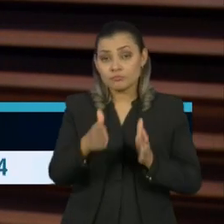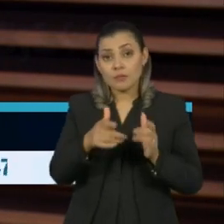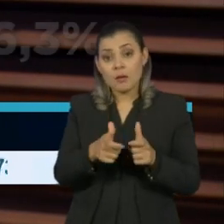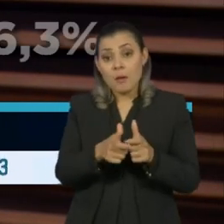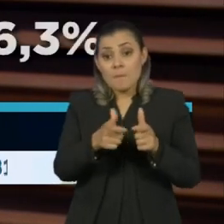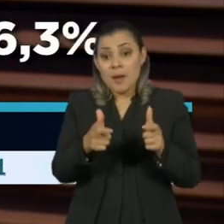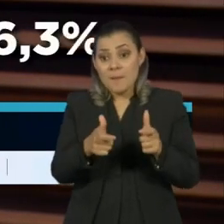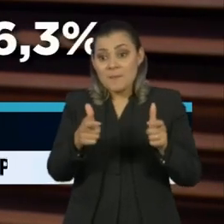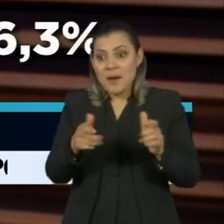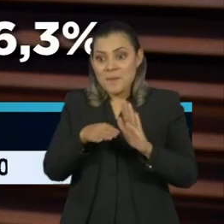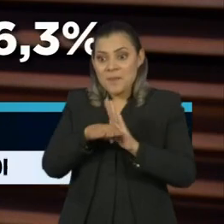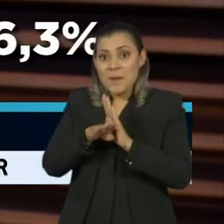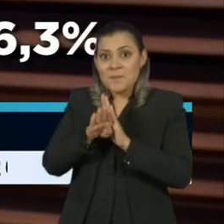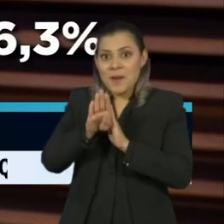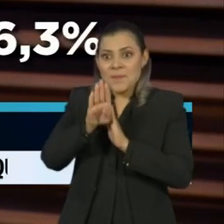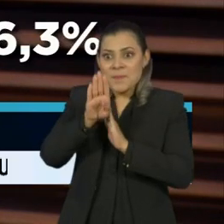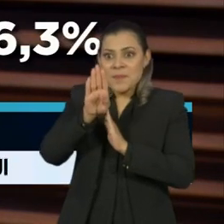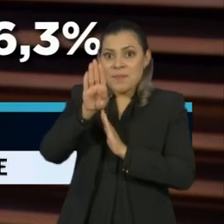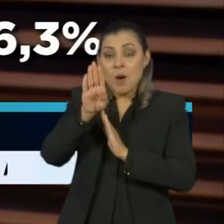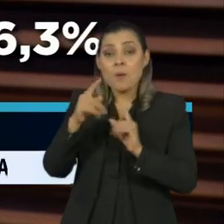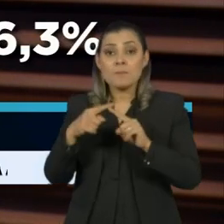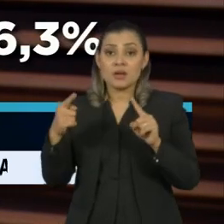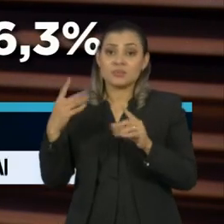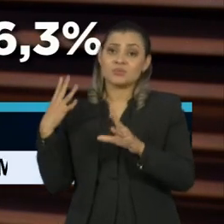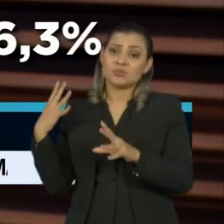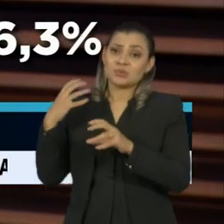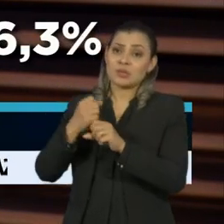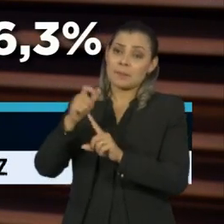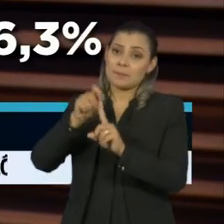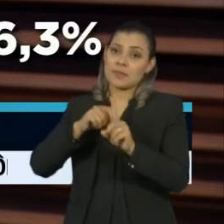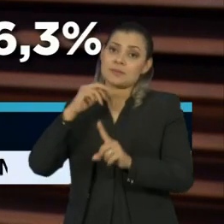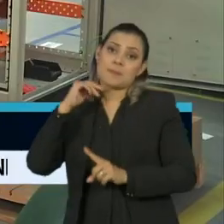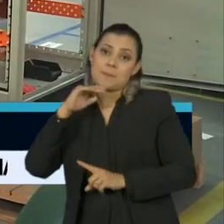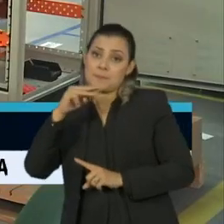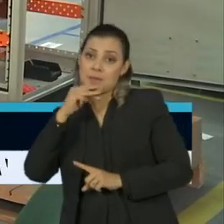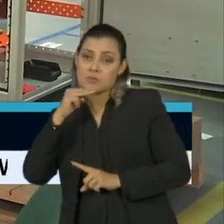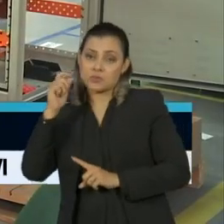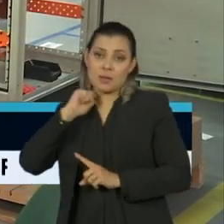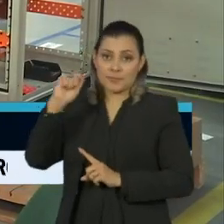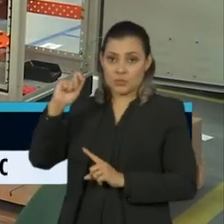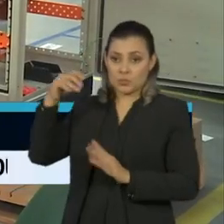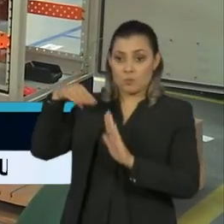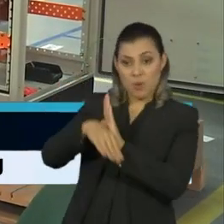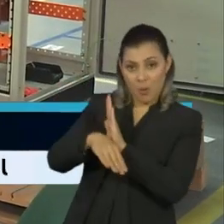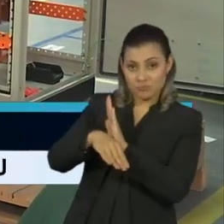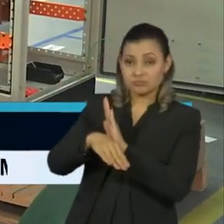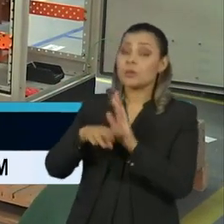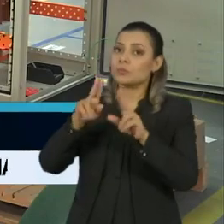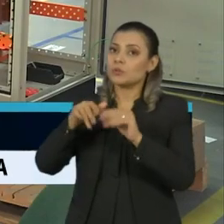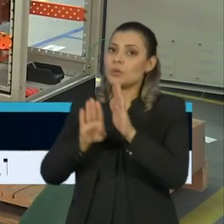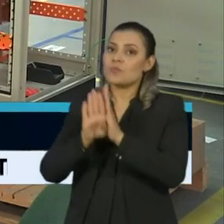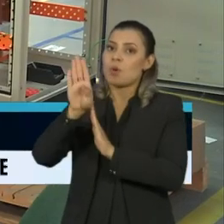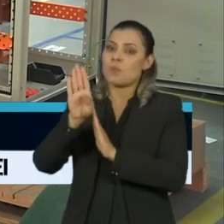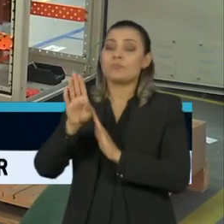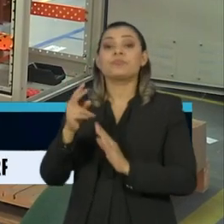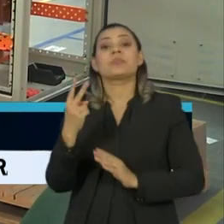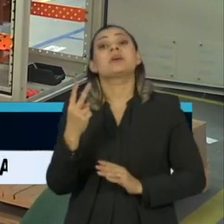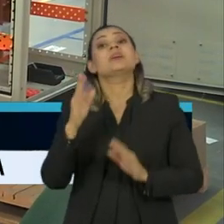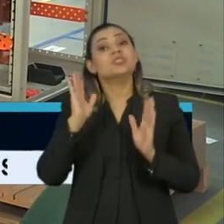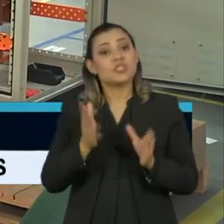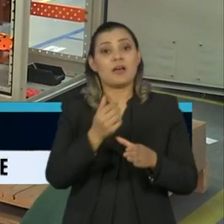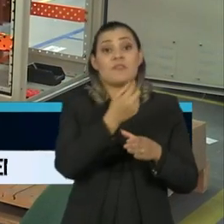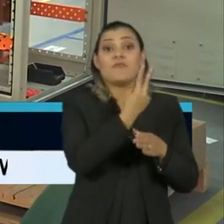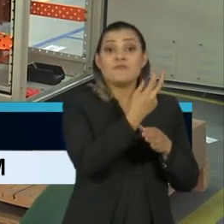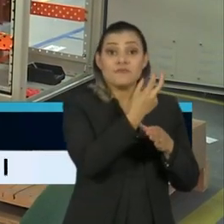eliminou apenas parte da queda acumulada em março e abril. A atividade industrial avançou em 20 dos